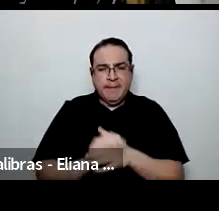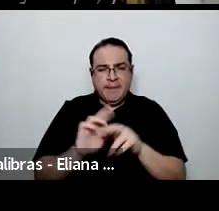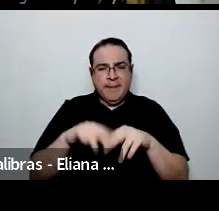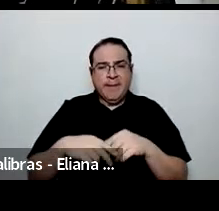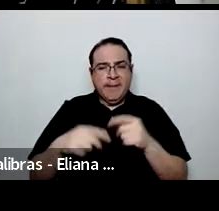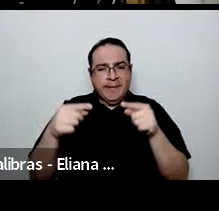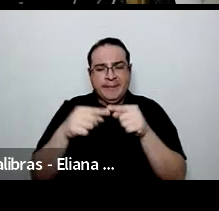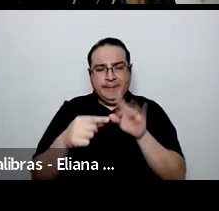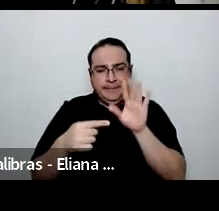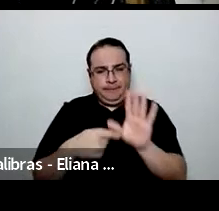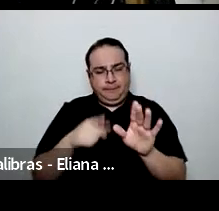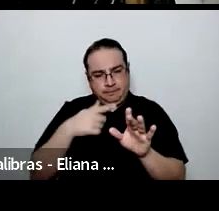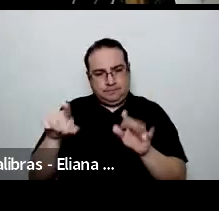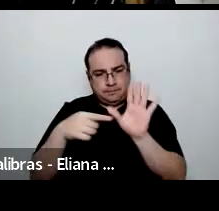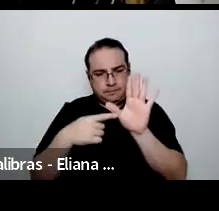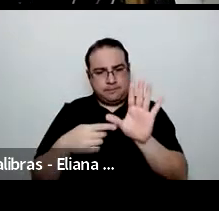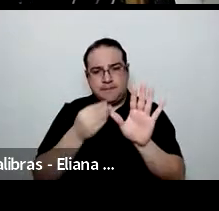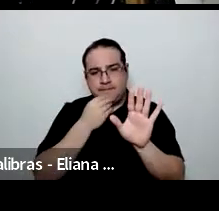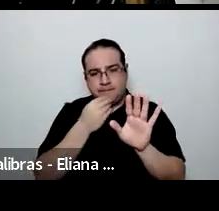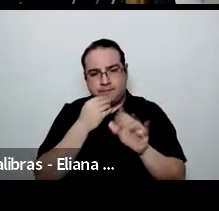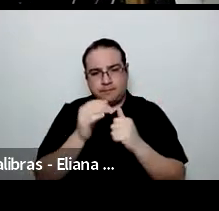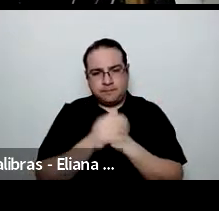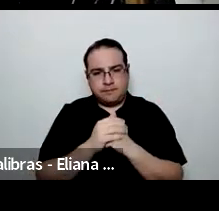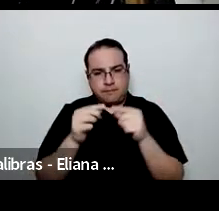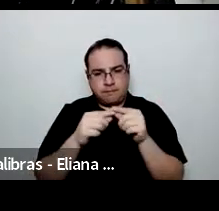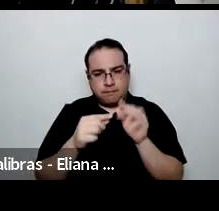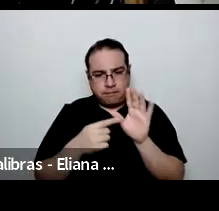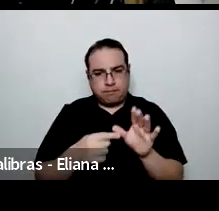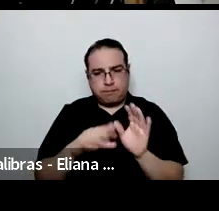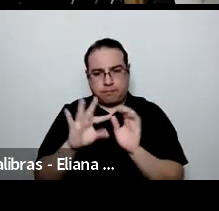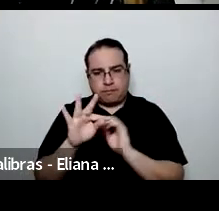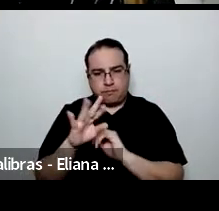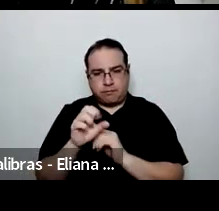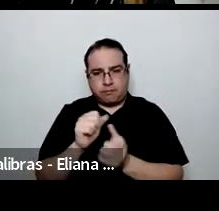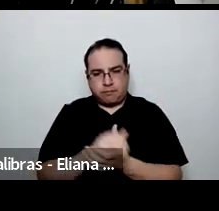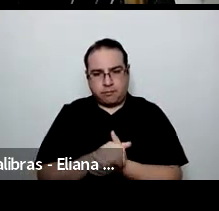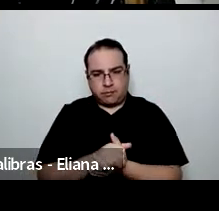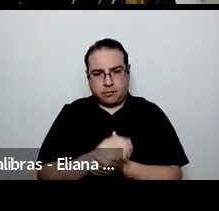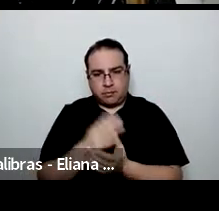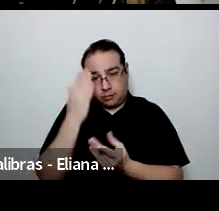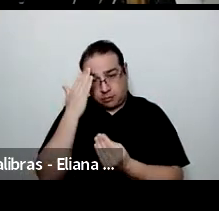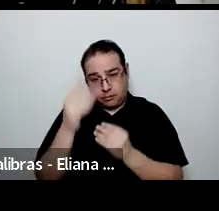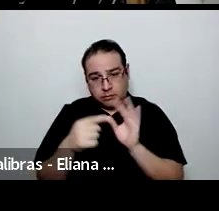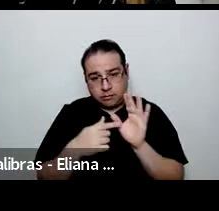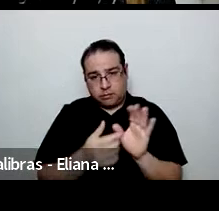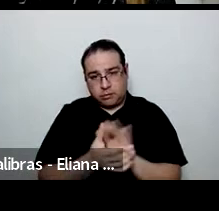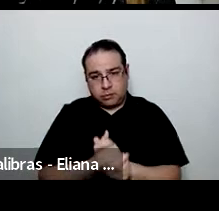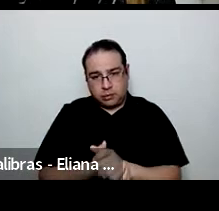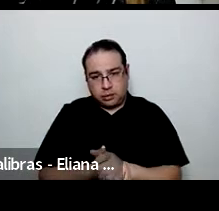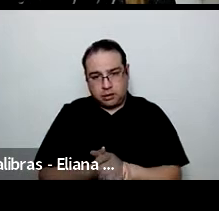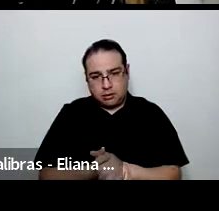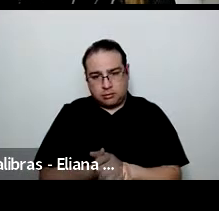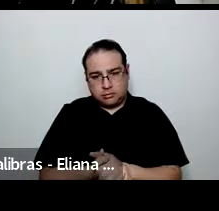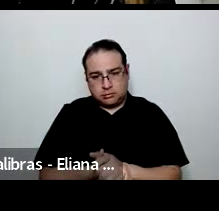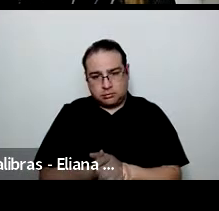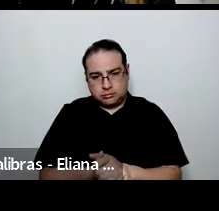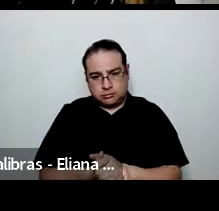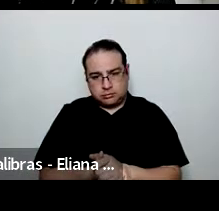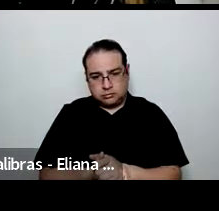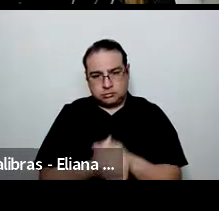naturalmente e transparência e Geneci auditabilidade das contas salvaguardar a a